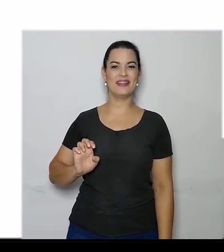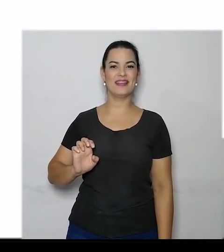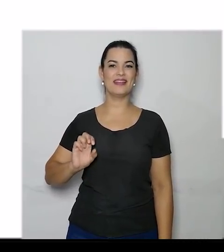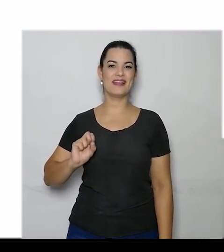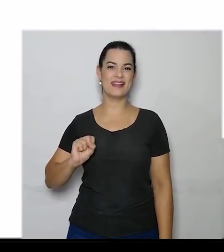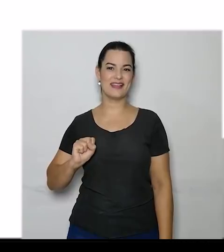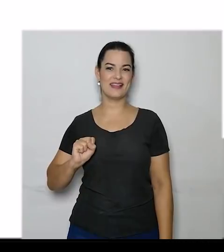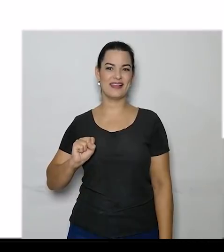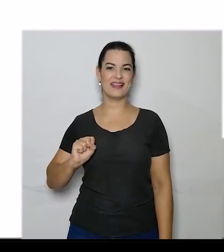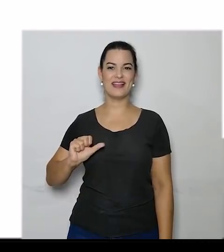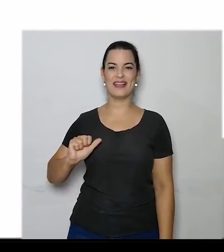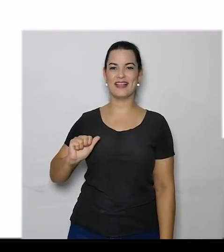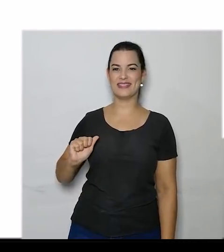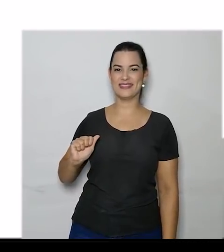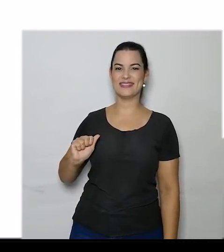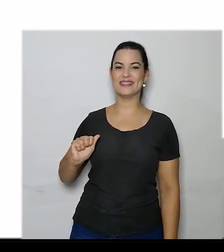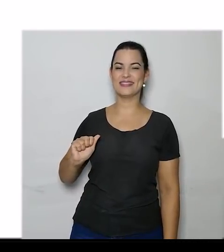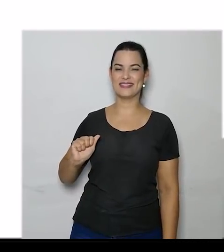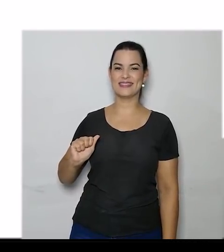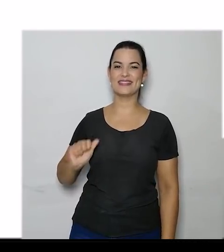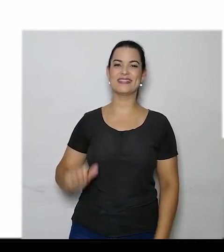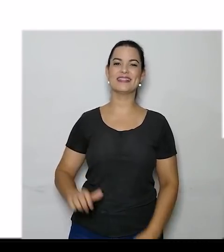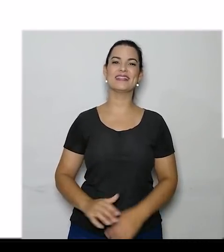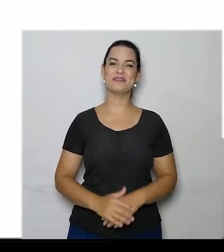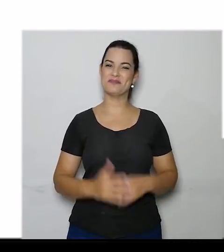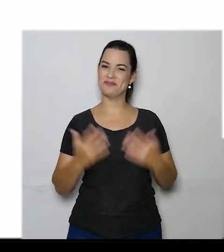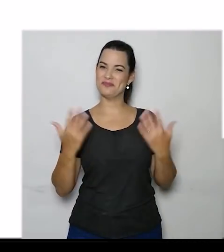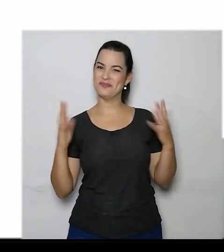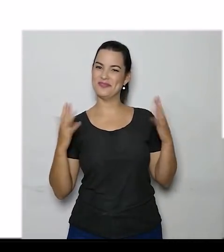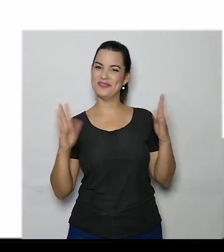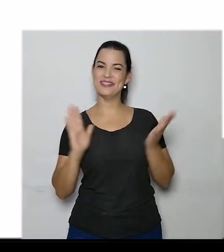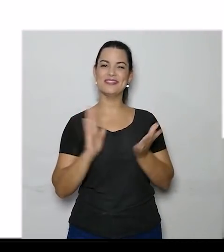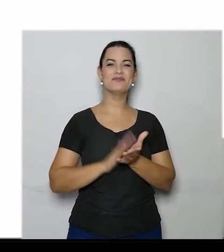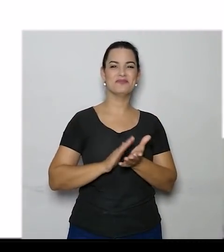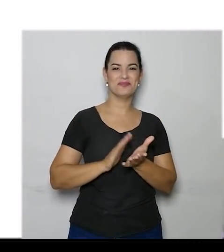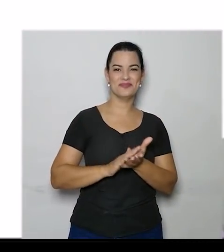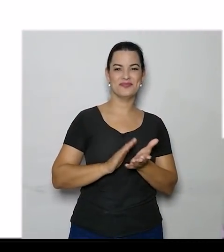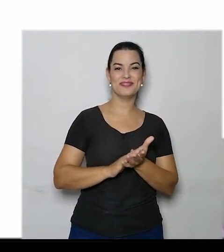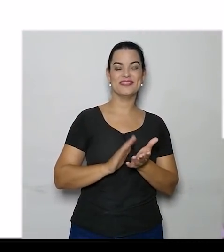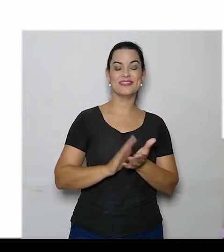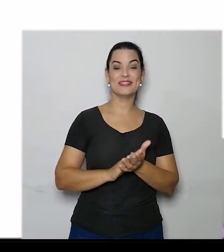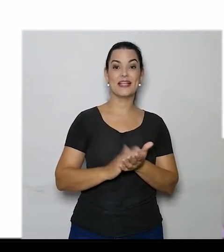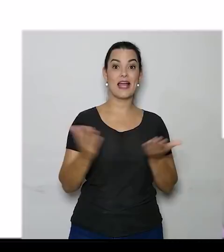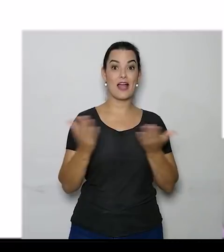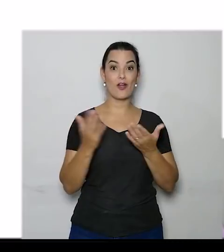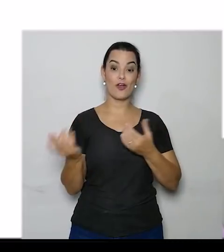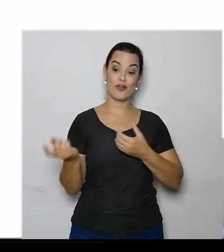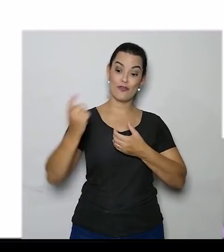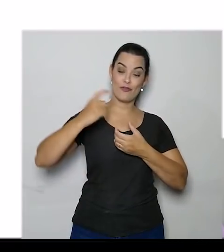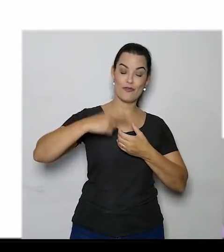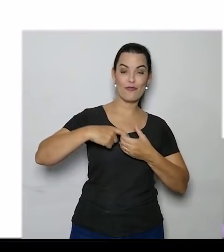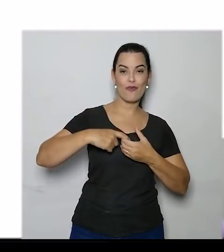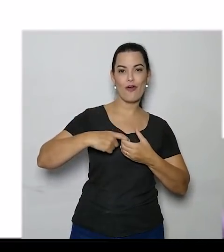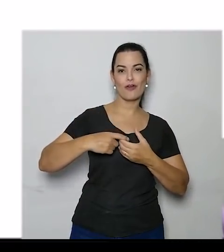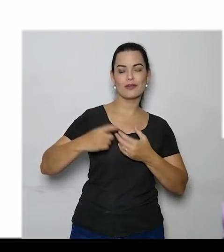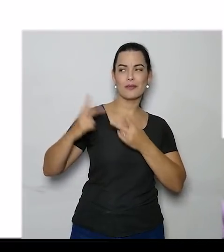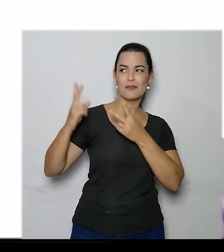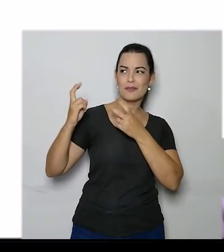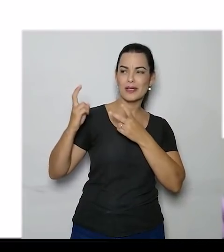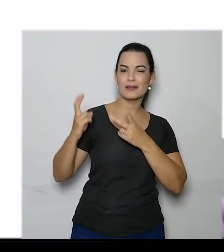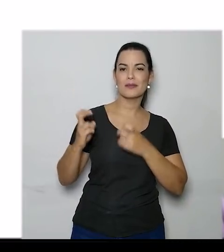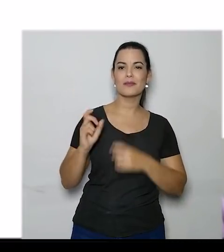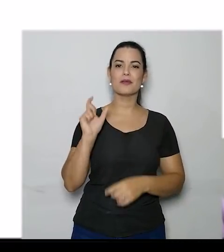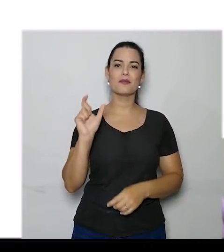Surpresa. S-A. Muito bem, crianças. Vamos recapitular para ver as palavras que